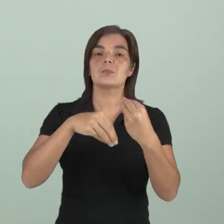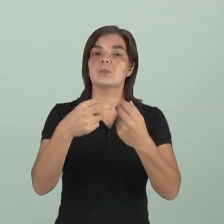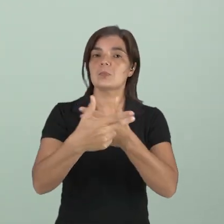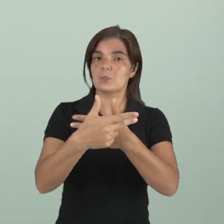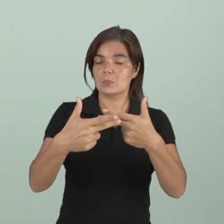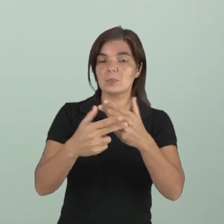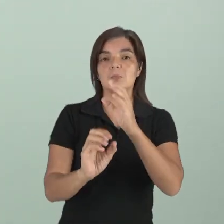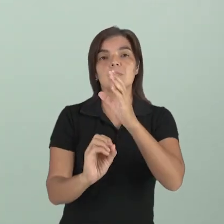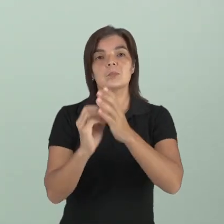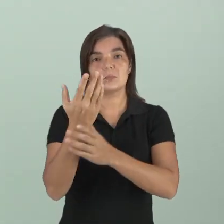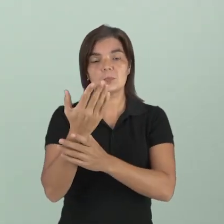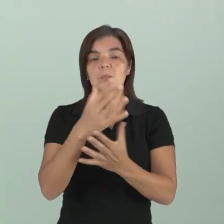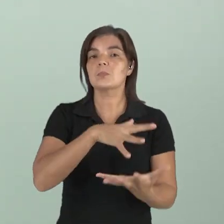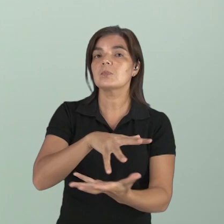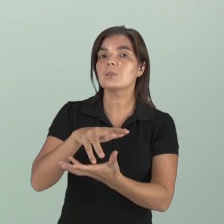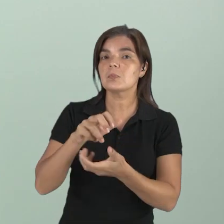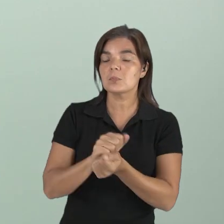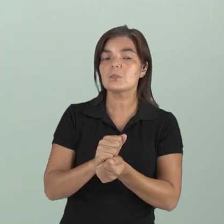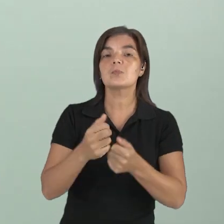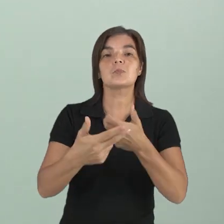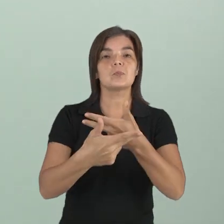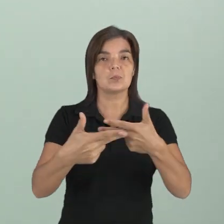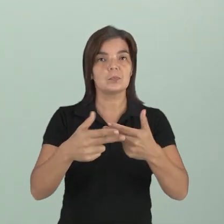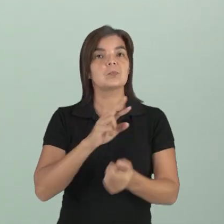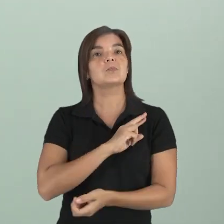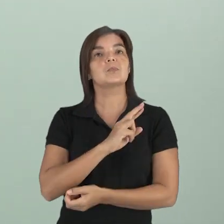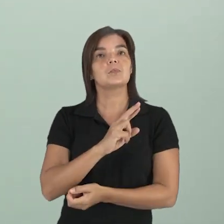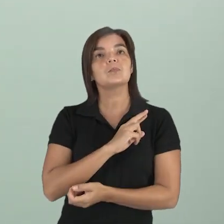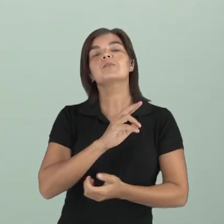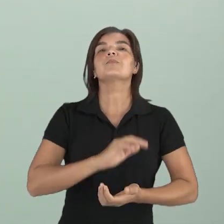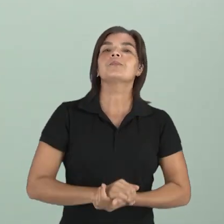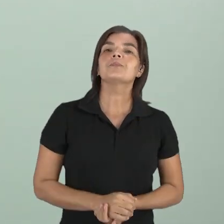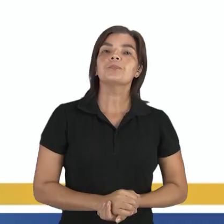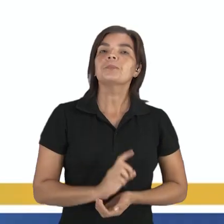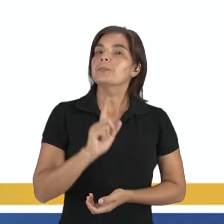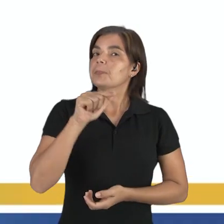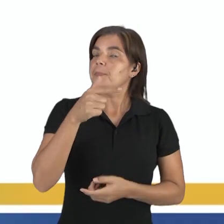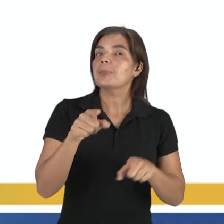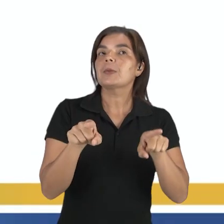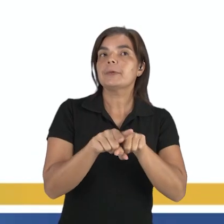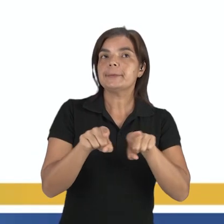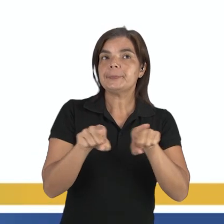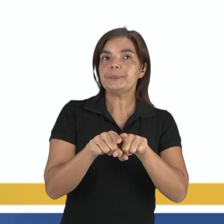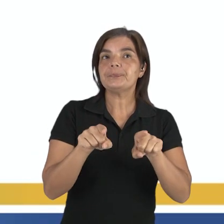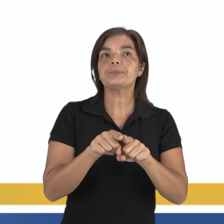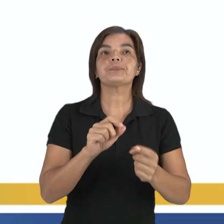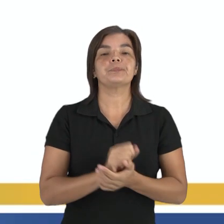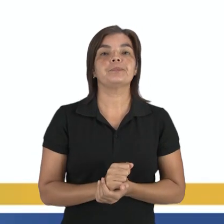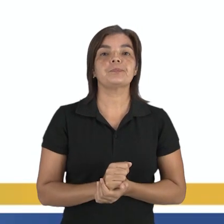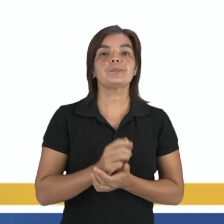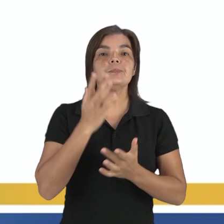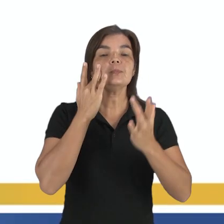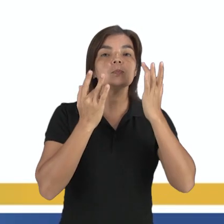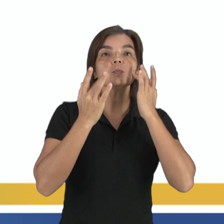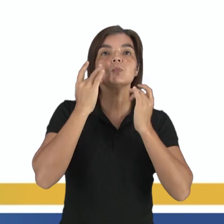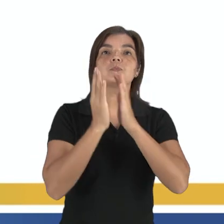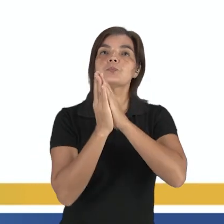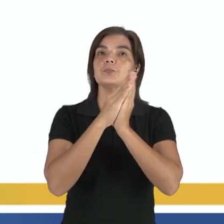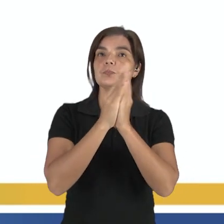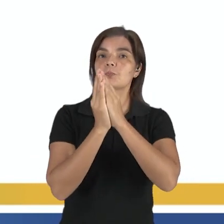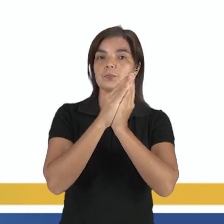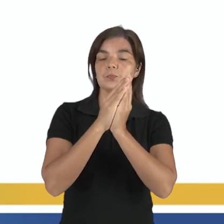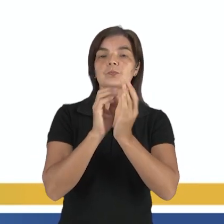entre as coisas que acontecem na Terra e coisas religiosas. E eu tenho outros tipos de teatro também, que são o teatro